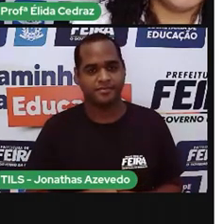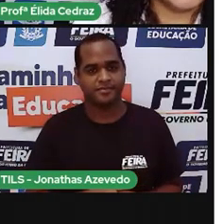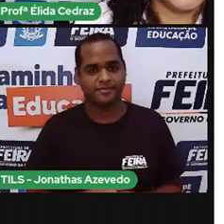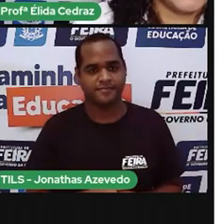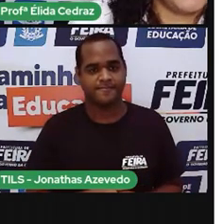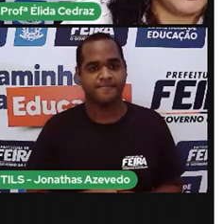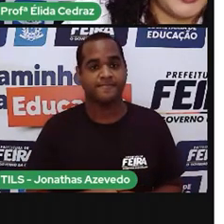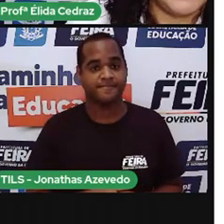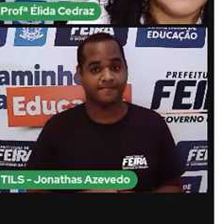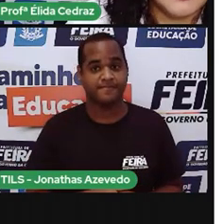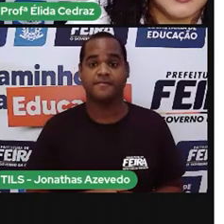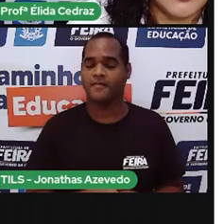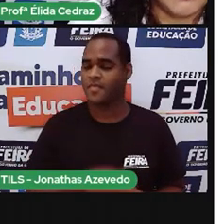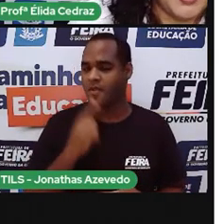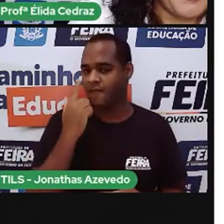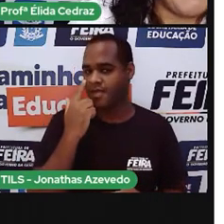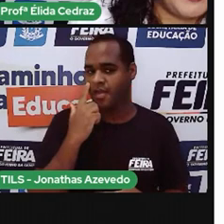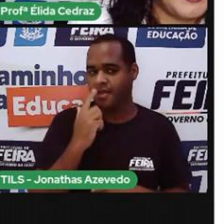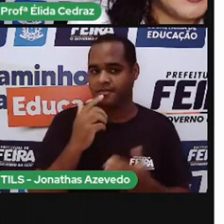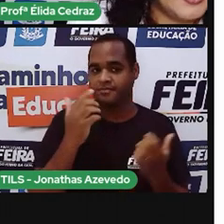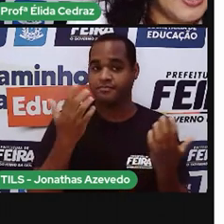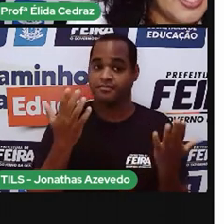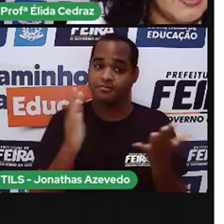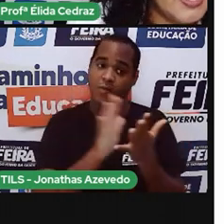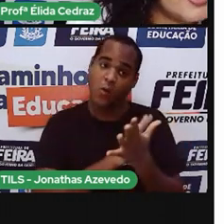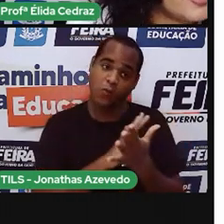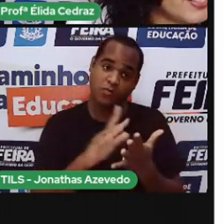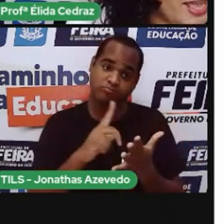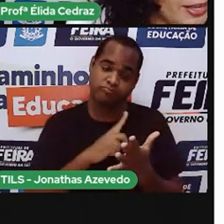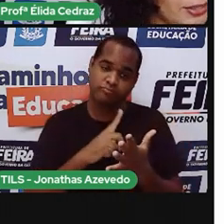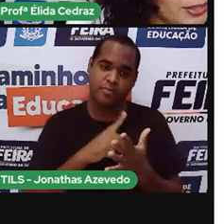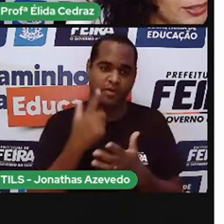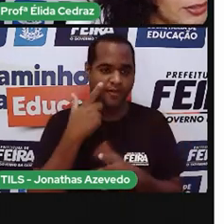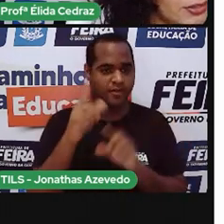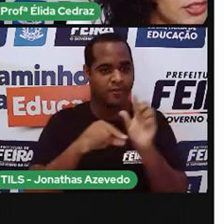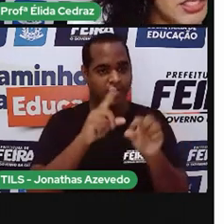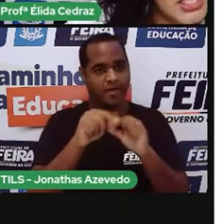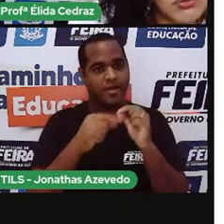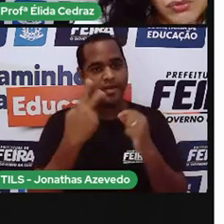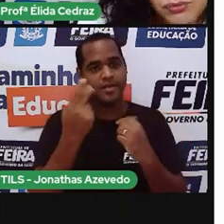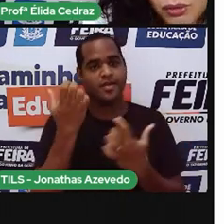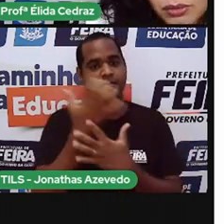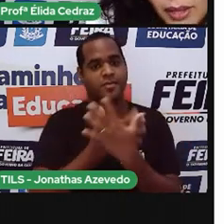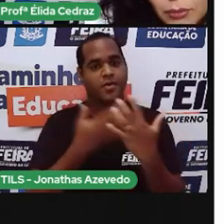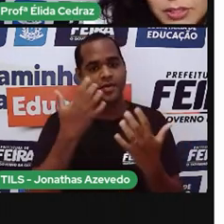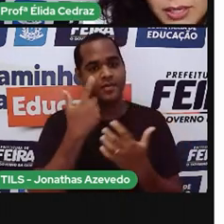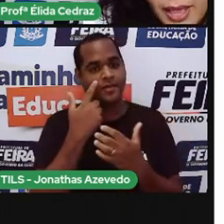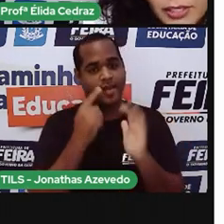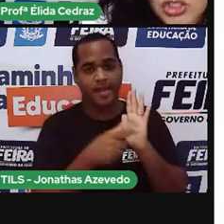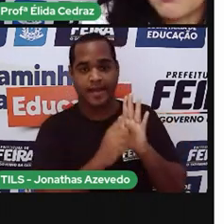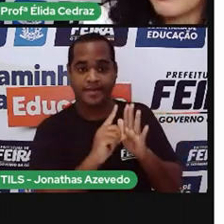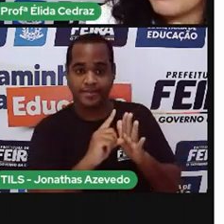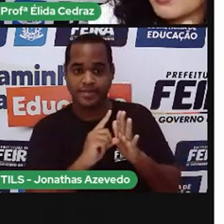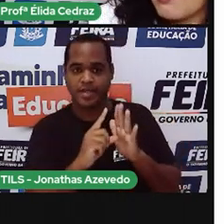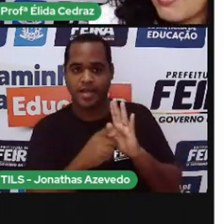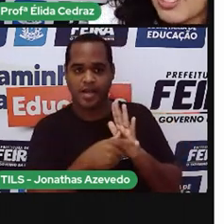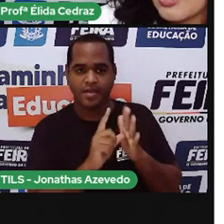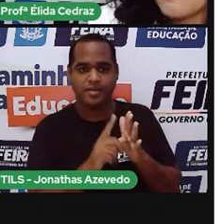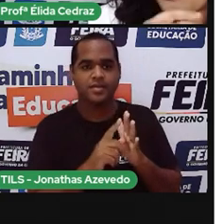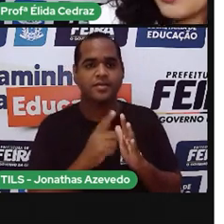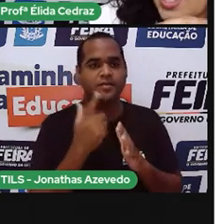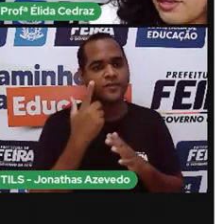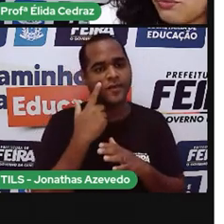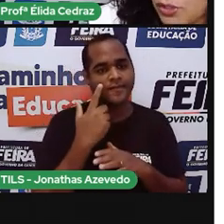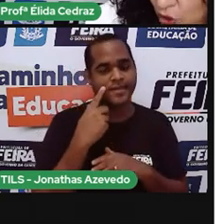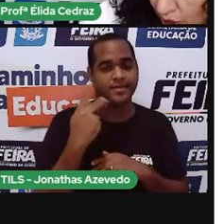Observaram que alguns trechos da canção aparecem em destaque? Eu vou voltar o slide para você